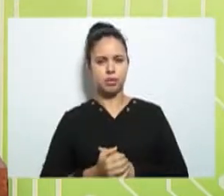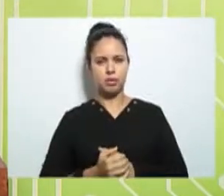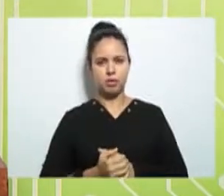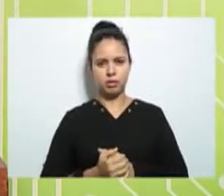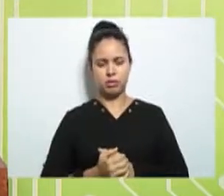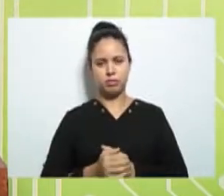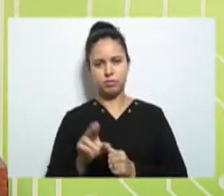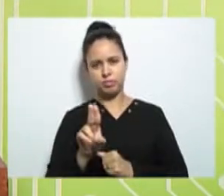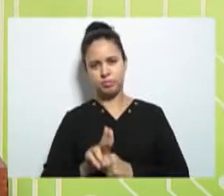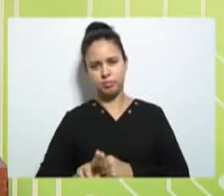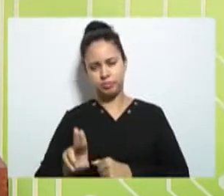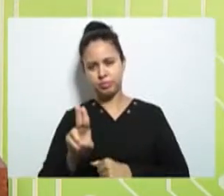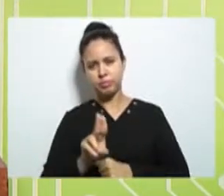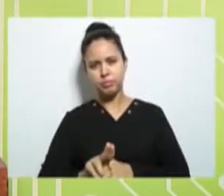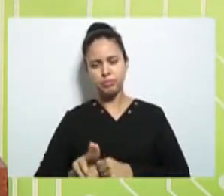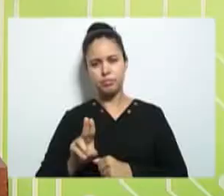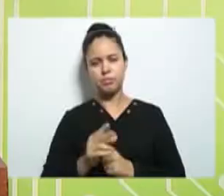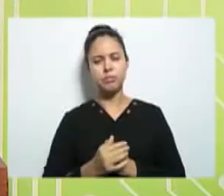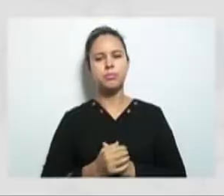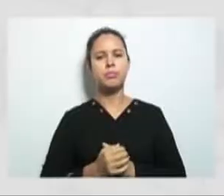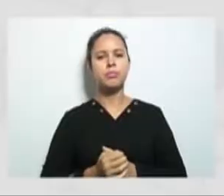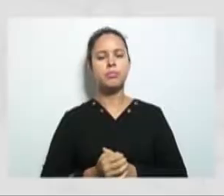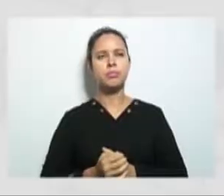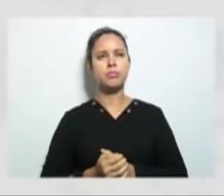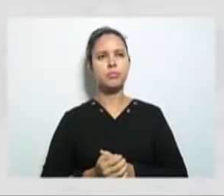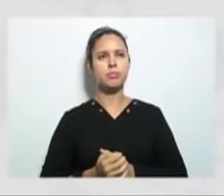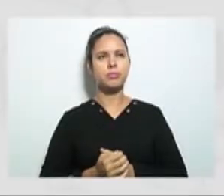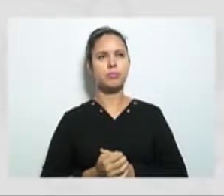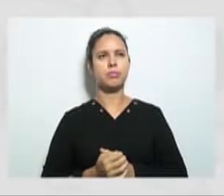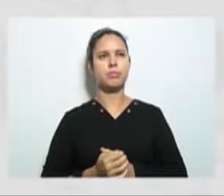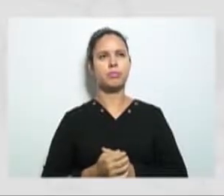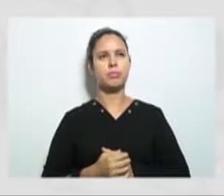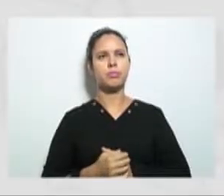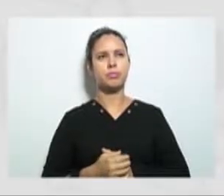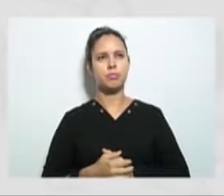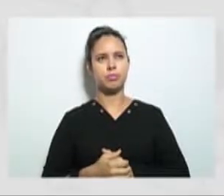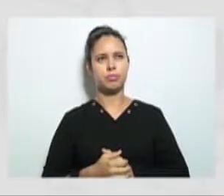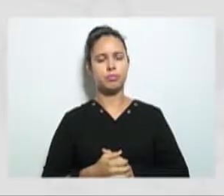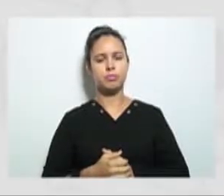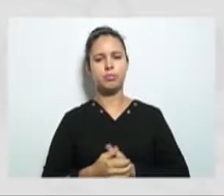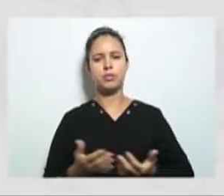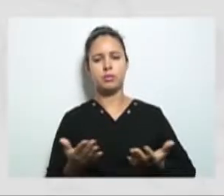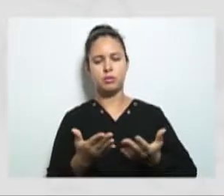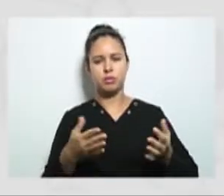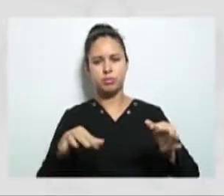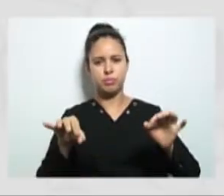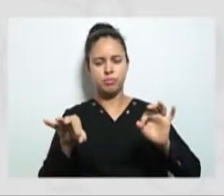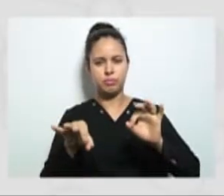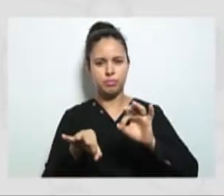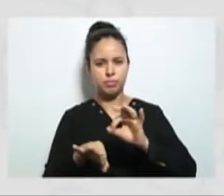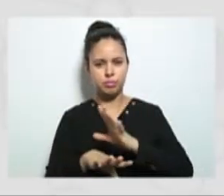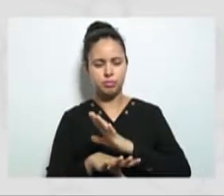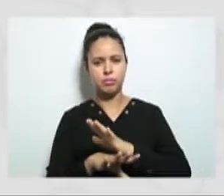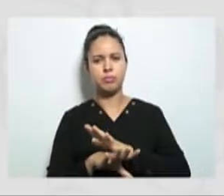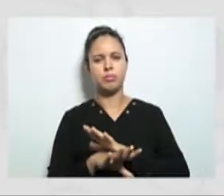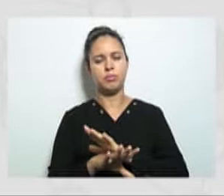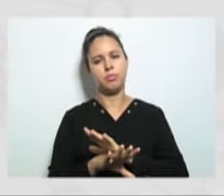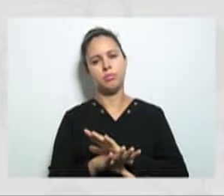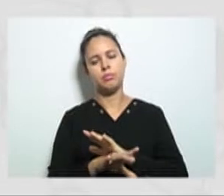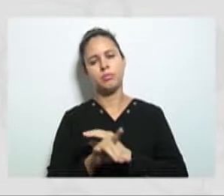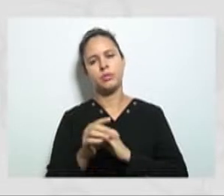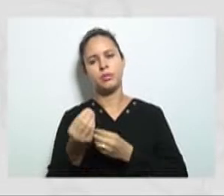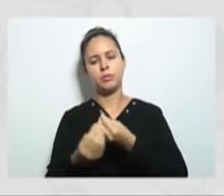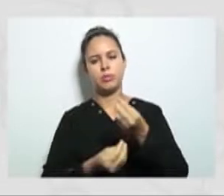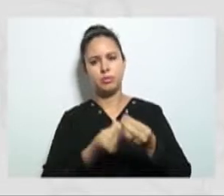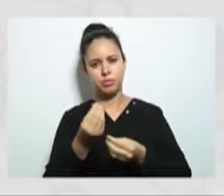dos usuários. Não é isso? Então, gente, aqui, ó, a gente fecha essa questão, né? A gente tem aqui o sistema computacional, do que